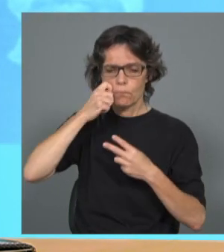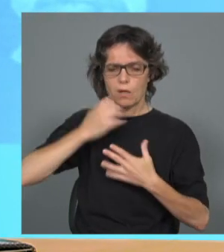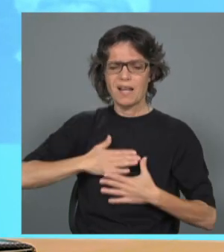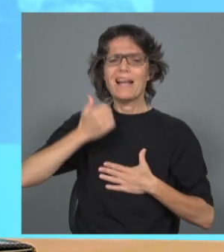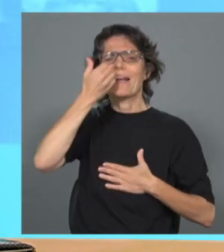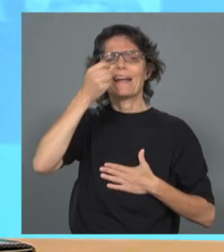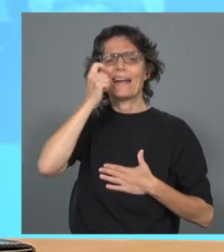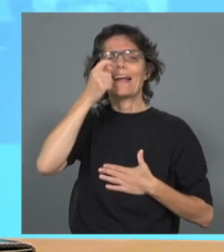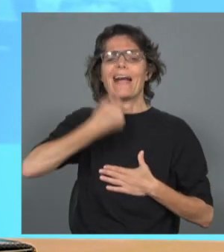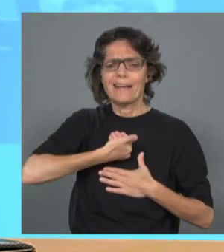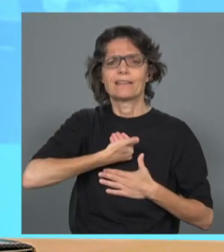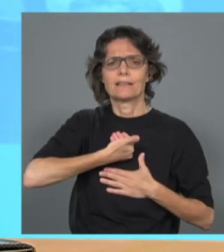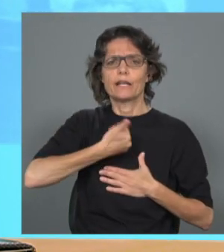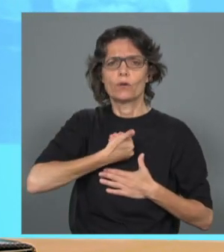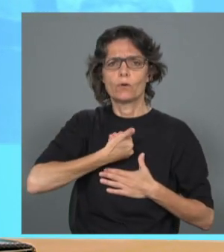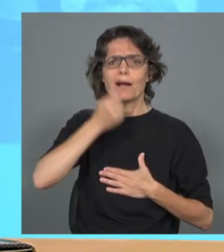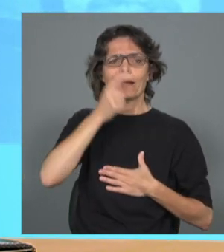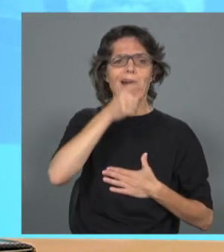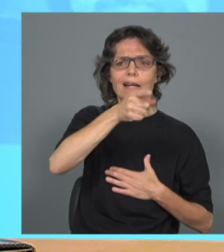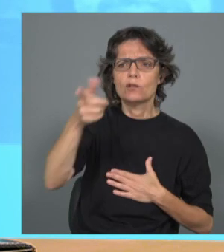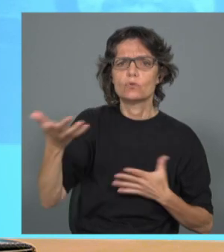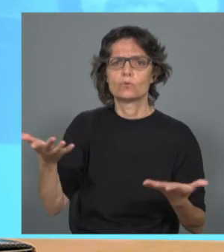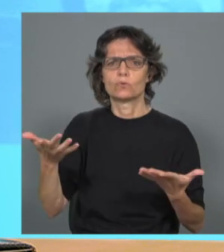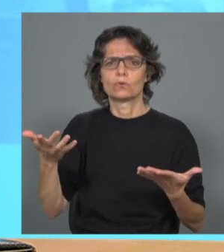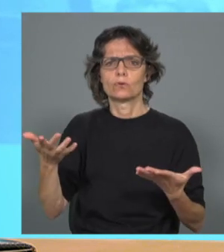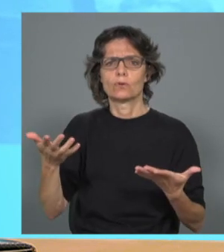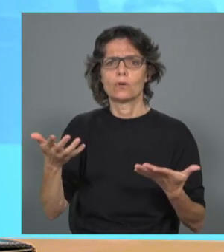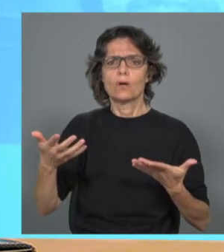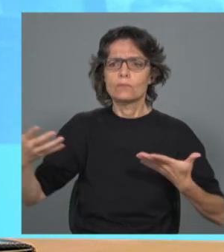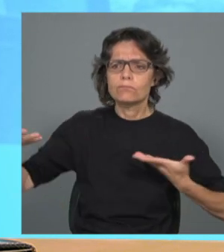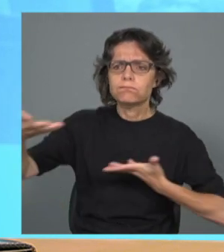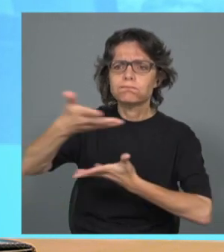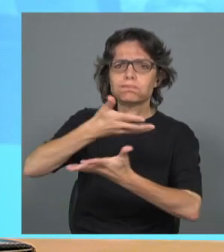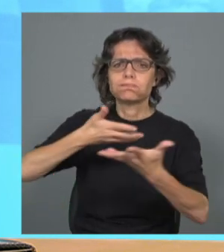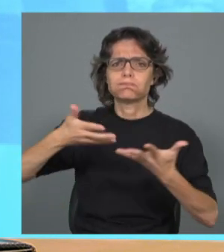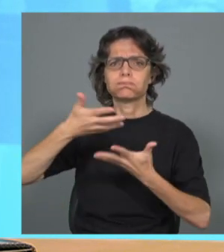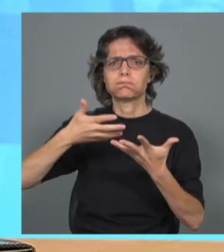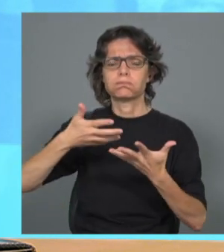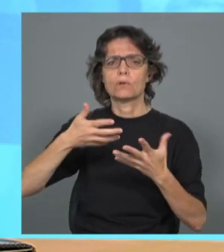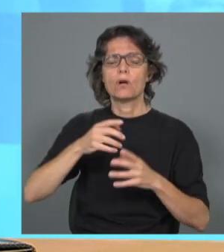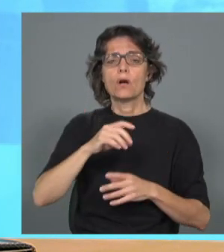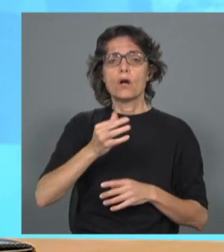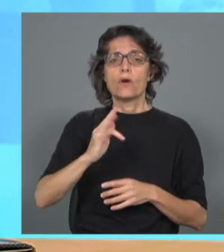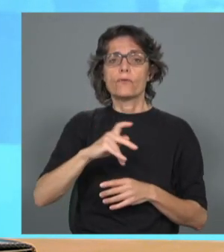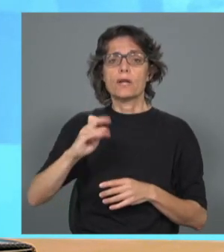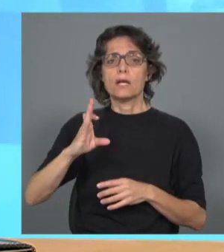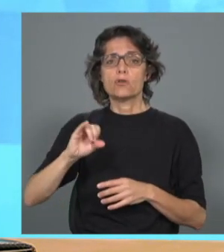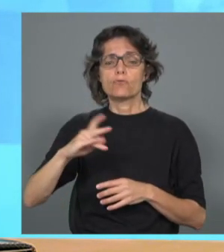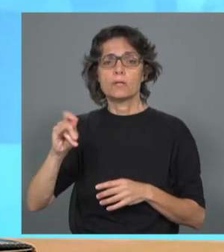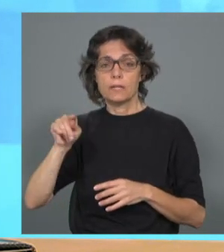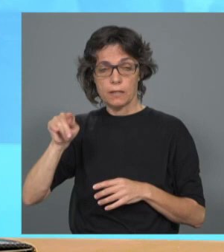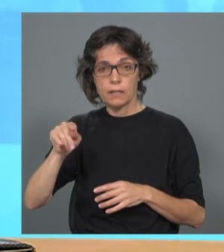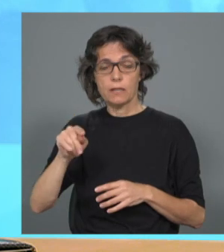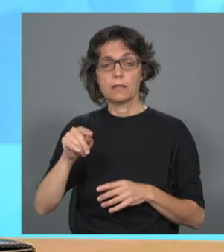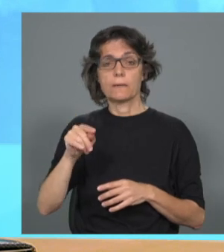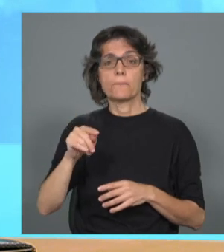que o Frei Joaquim Cerqueira Gonçalves, que é um franciscano que nestas últimas décadas mais tem